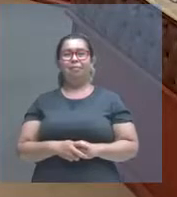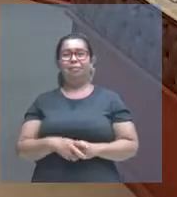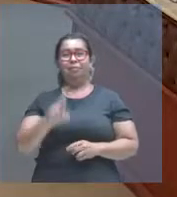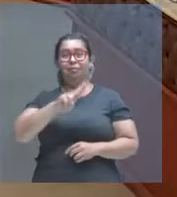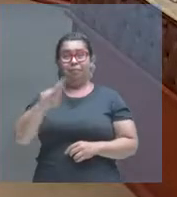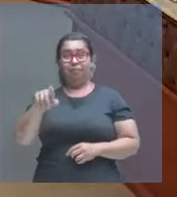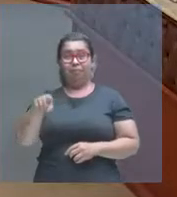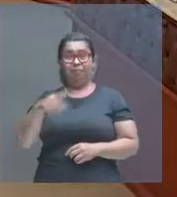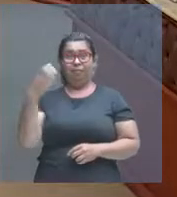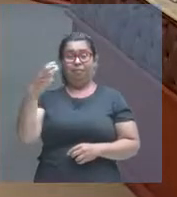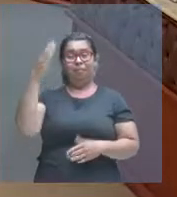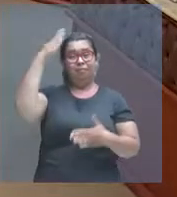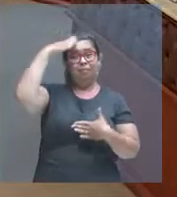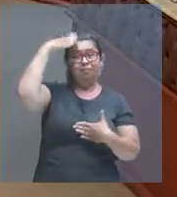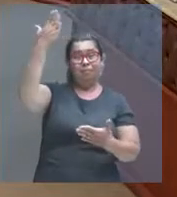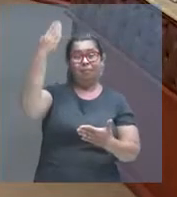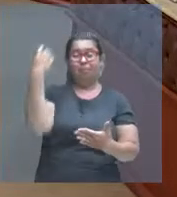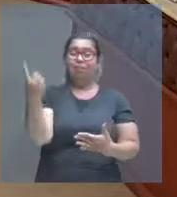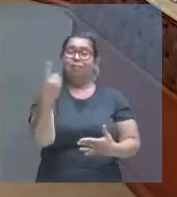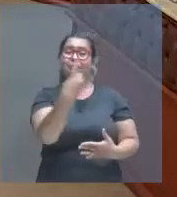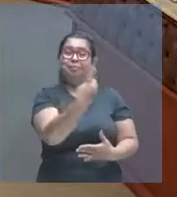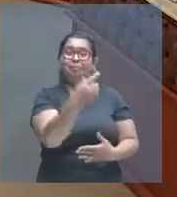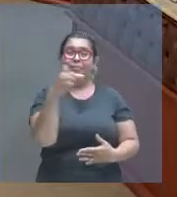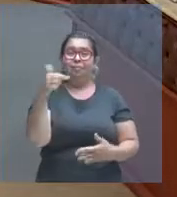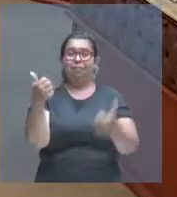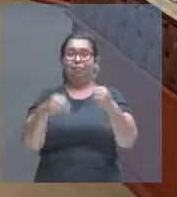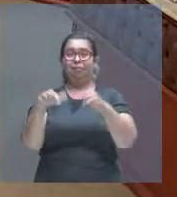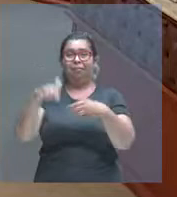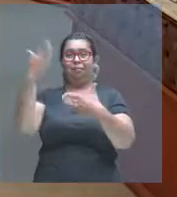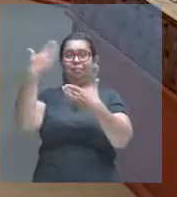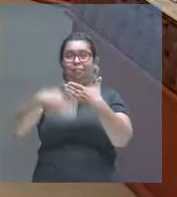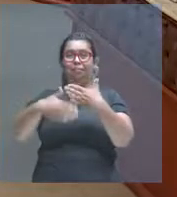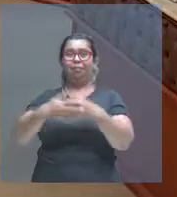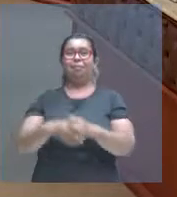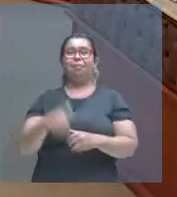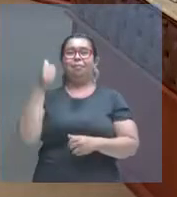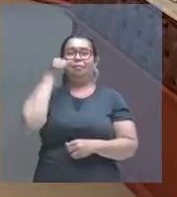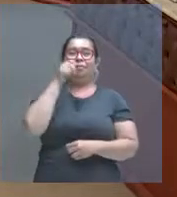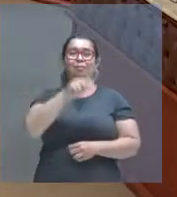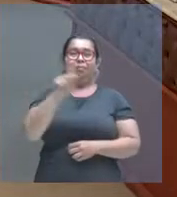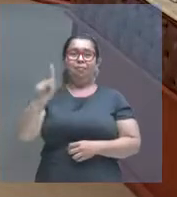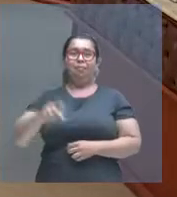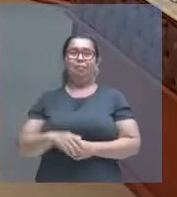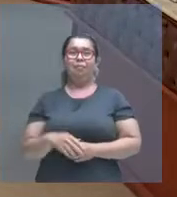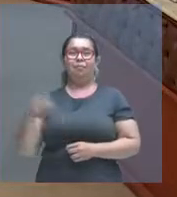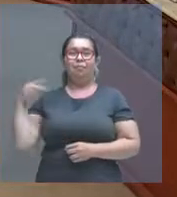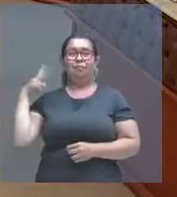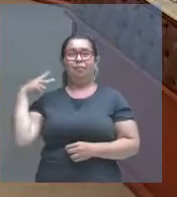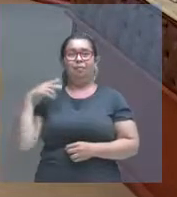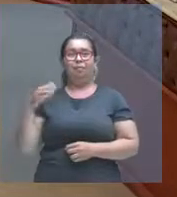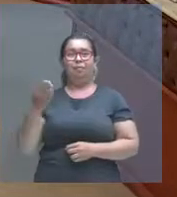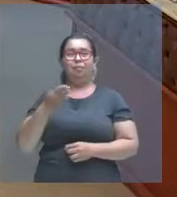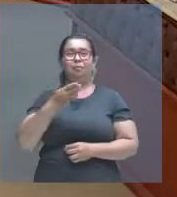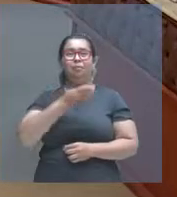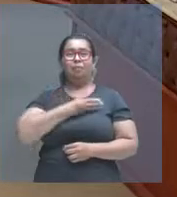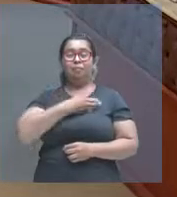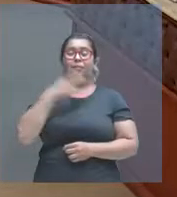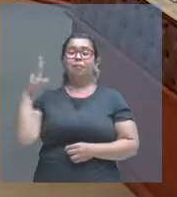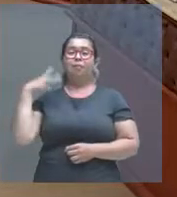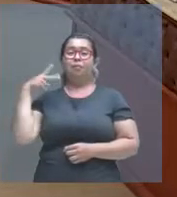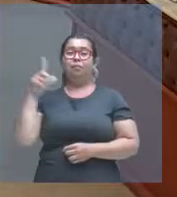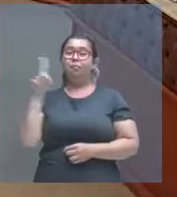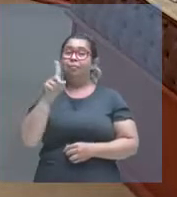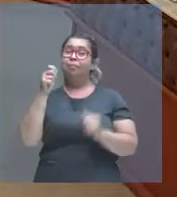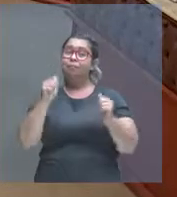quero agradecer a cada um que aqui esteve presente, Dedé, né, os vereadores, e também os outros colegas vereadores que não puderam estar